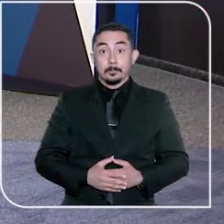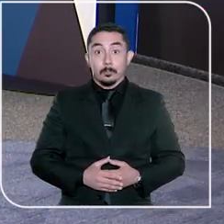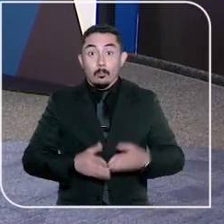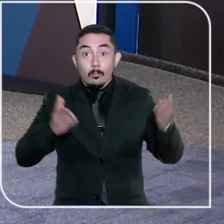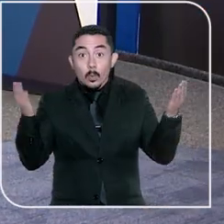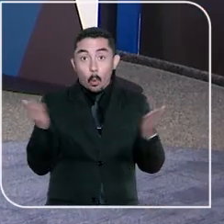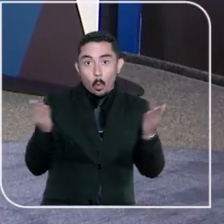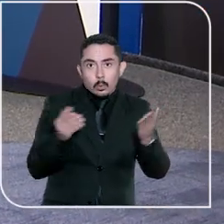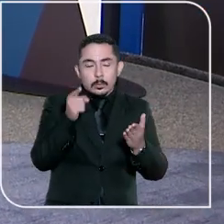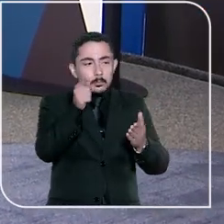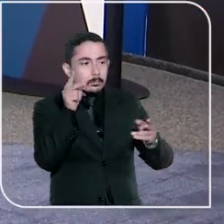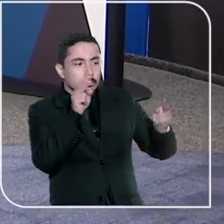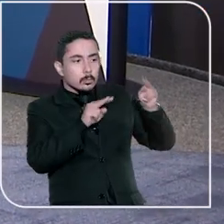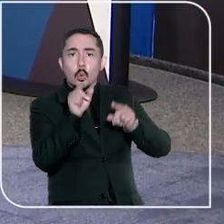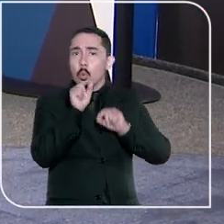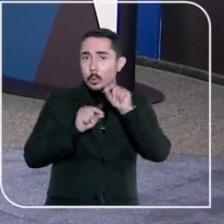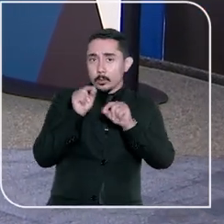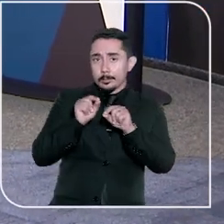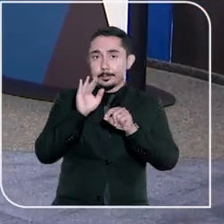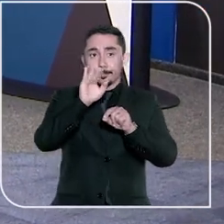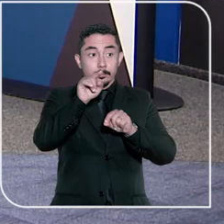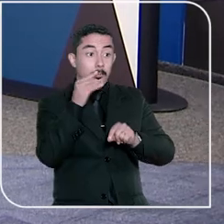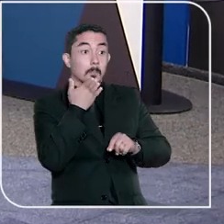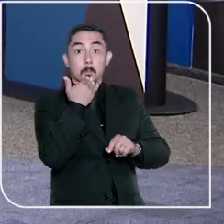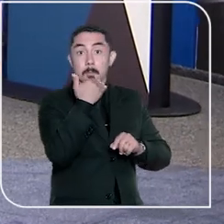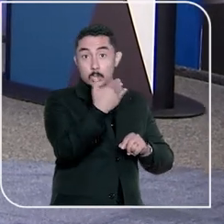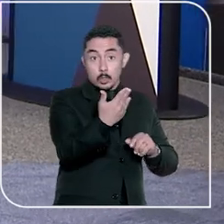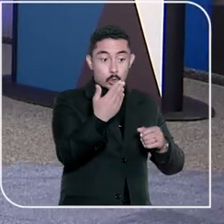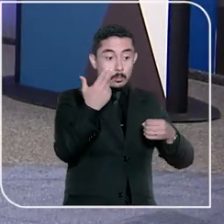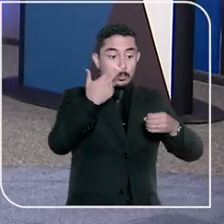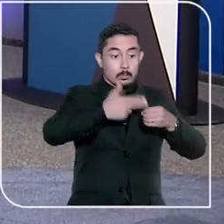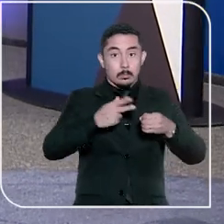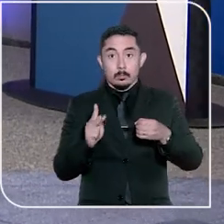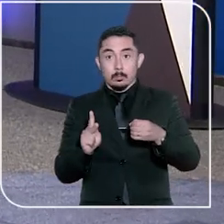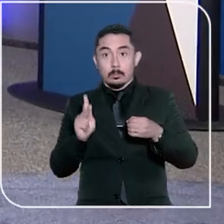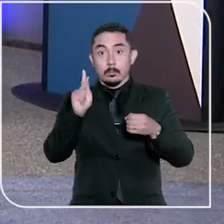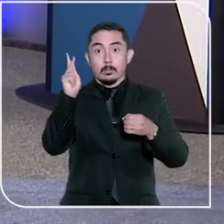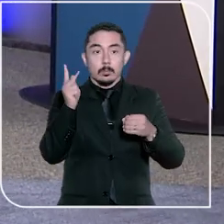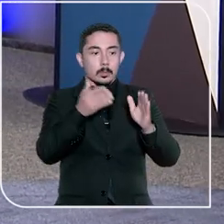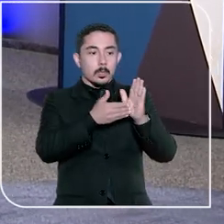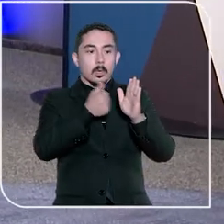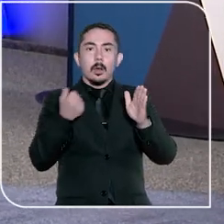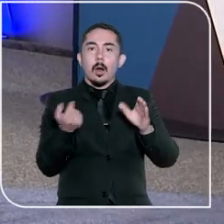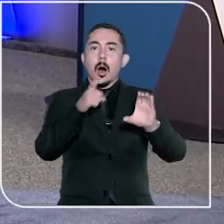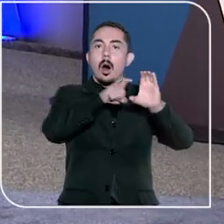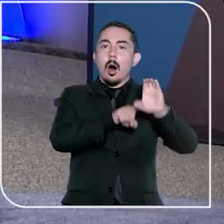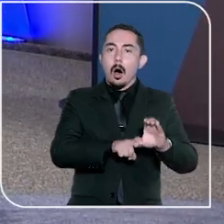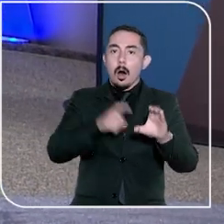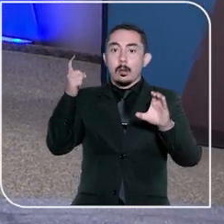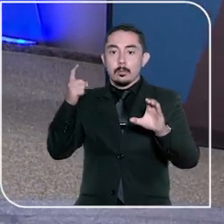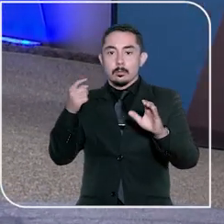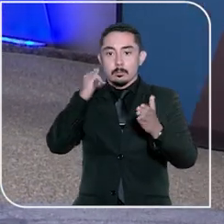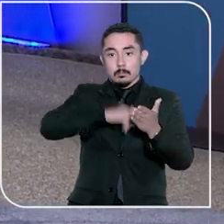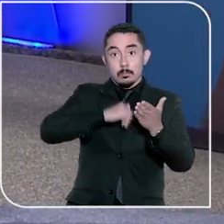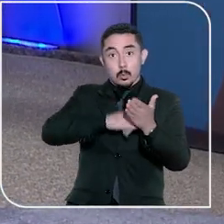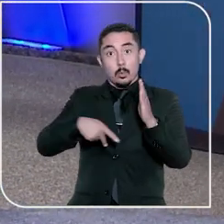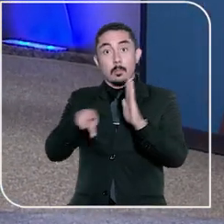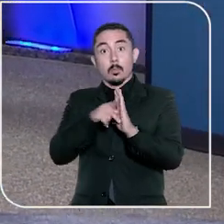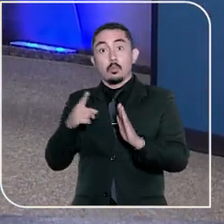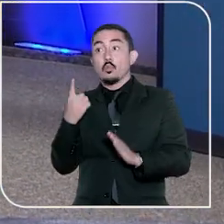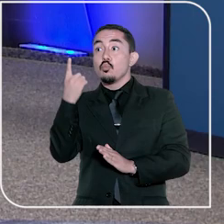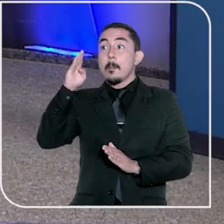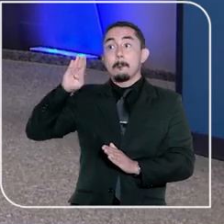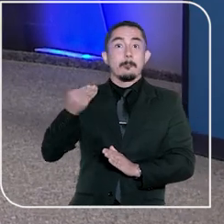notícias no programa de hoje você vai ver negado pedido da Petrobras para anular dívida tributária de quase